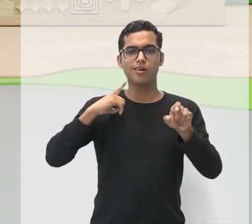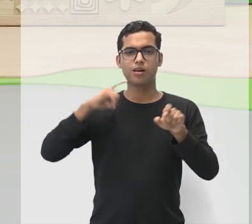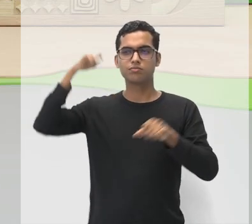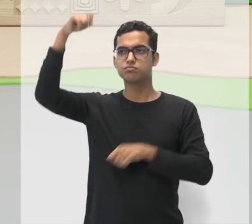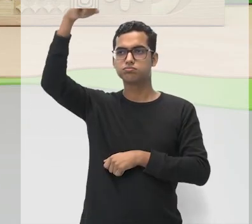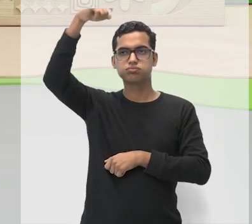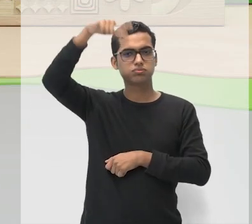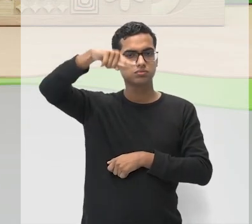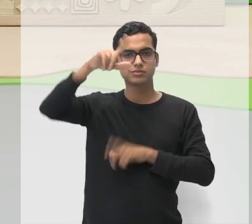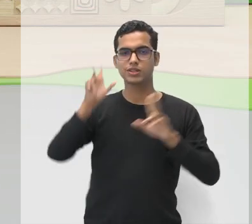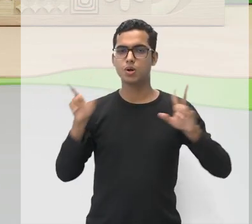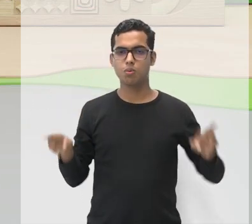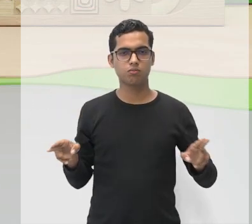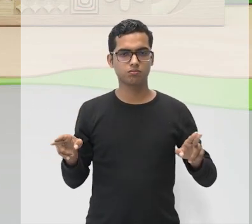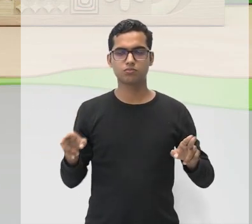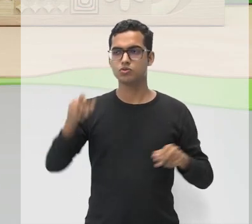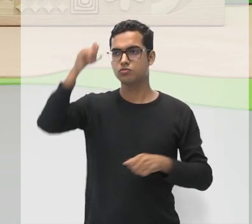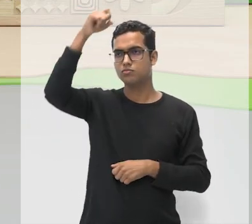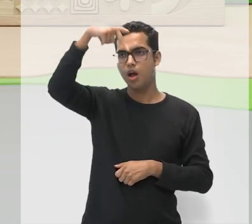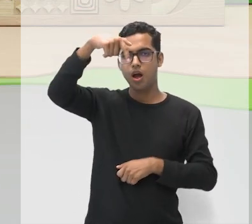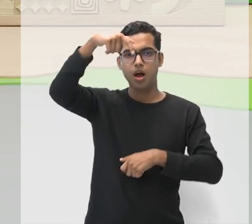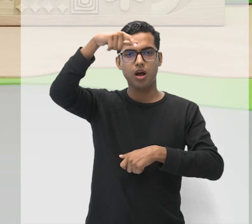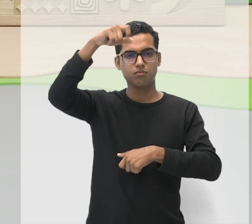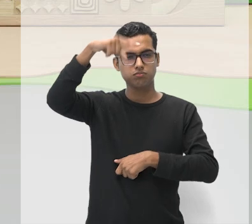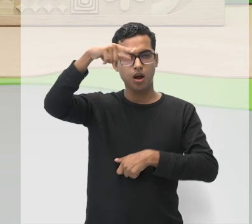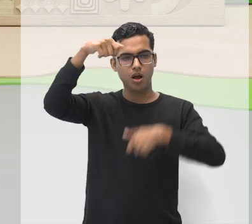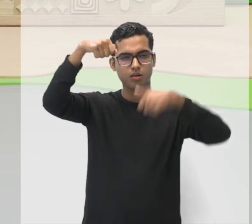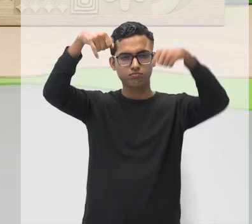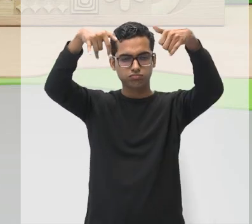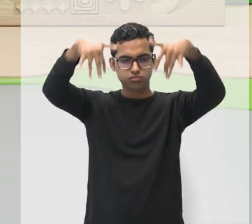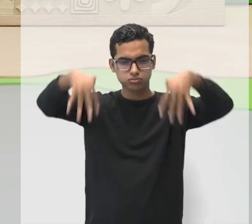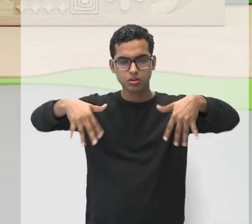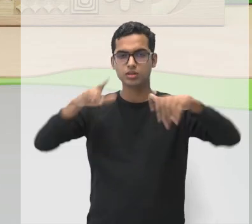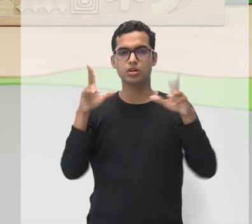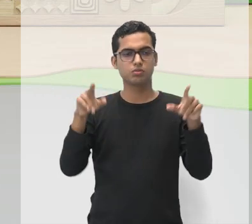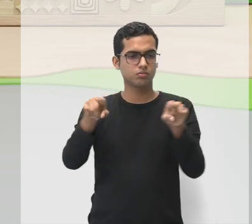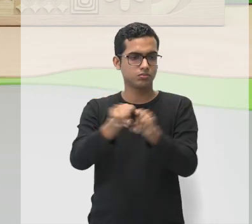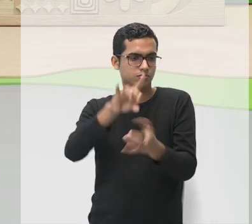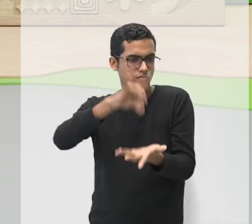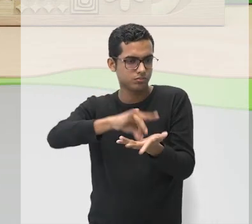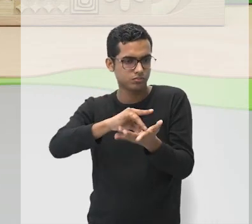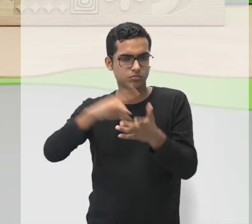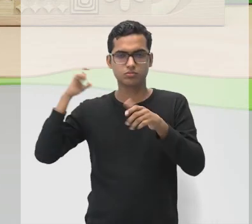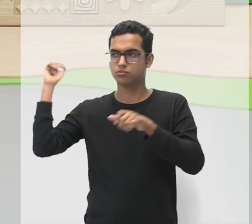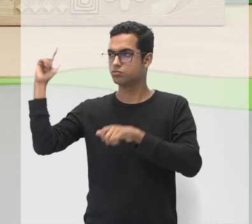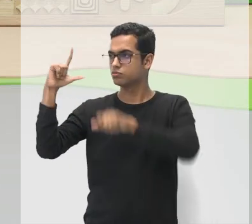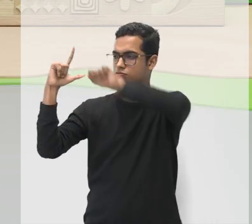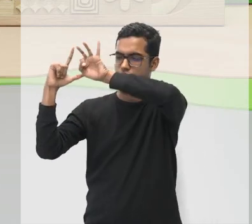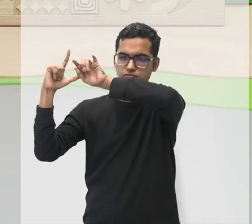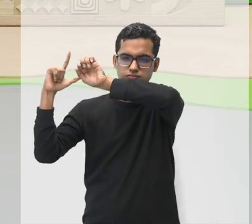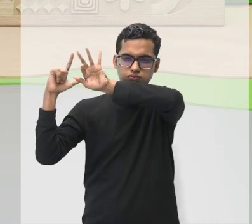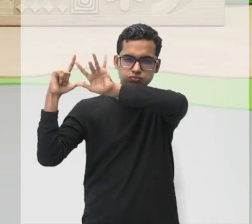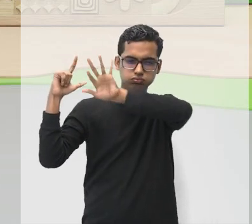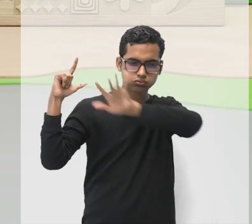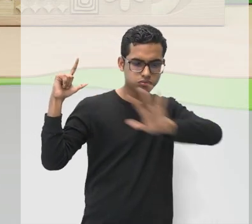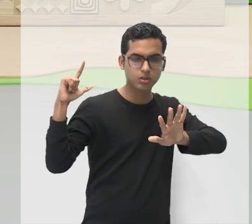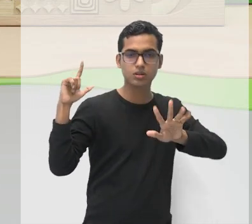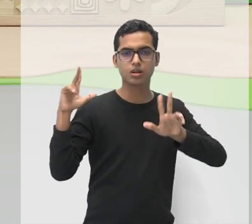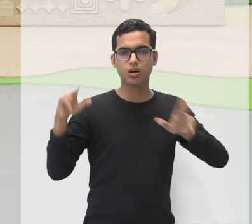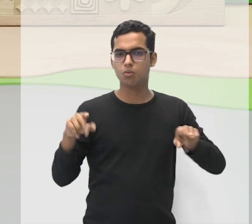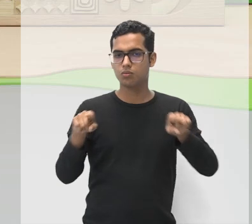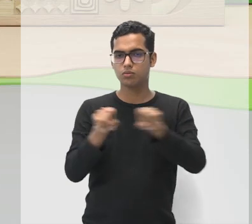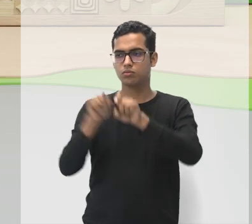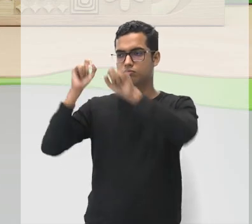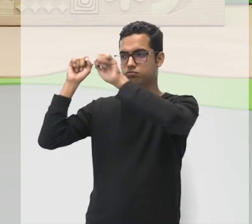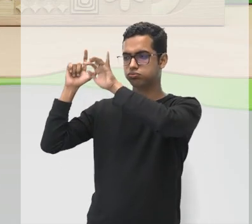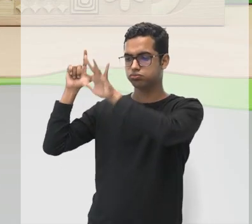da mesma forma. Então, o experimento comprovou a esfericidade da Terra ao testar